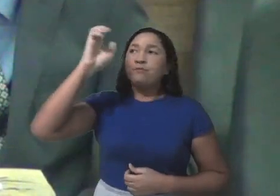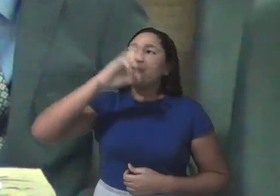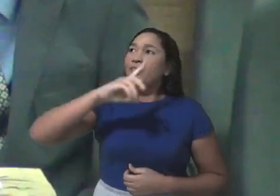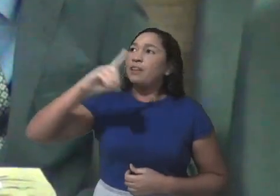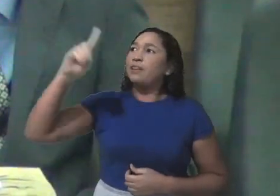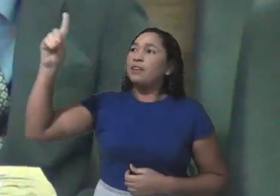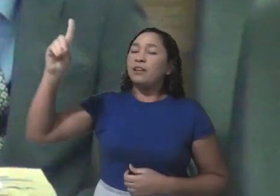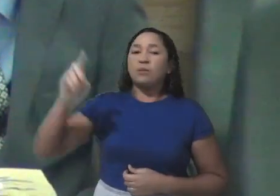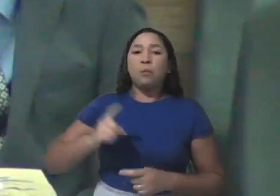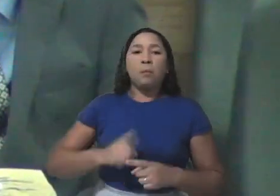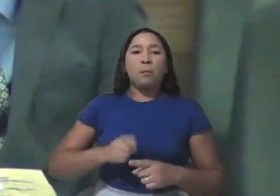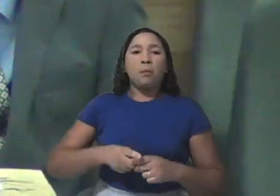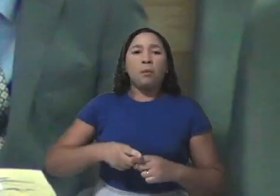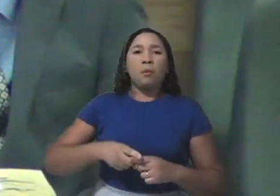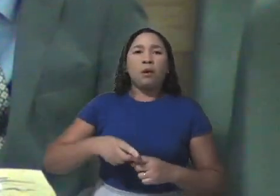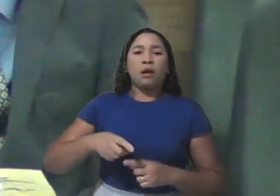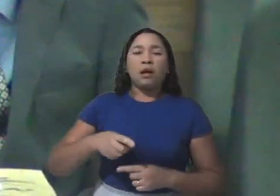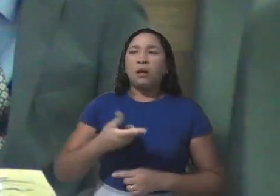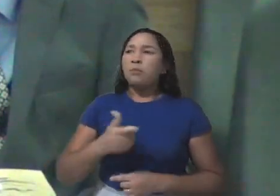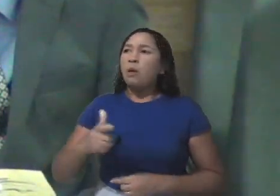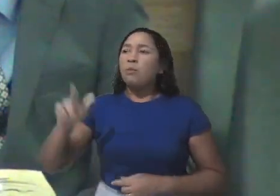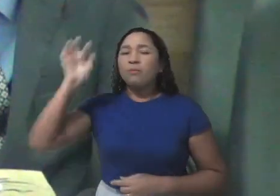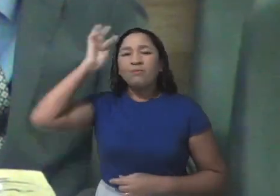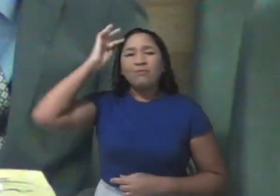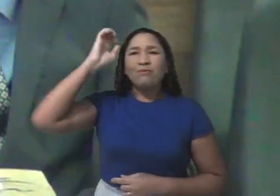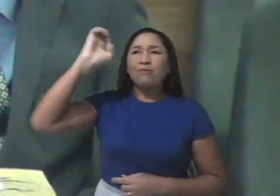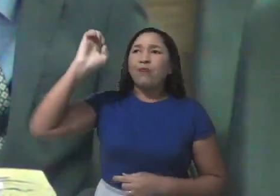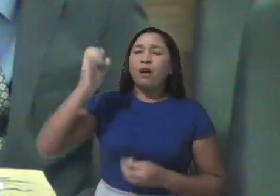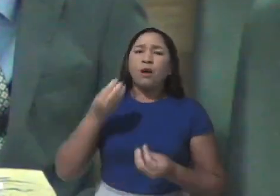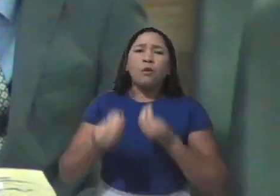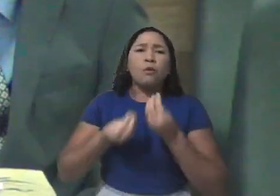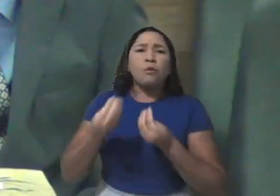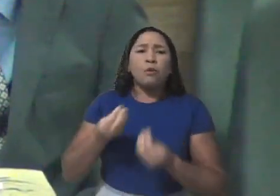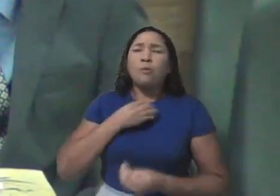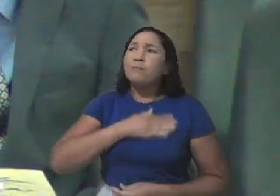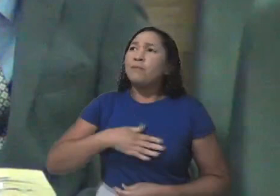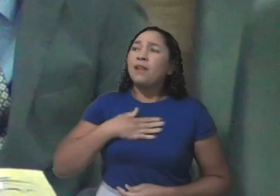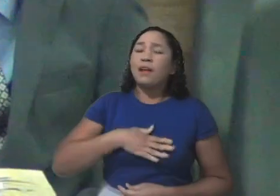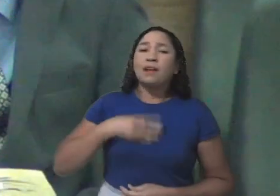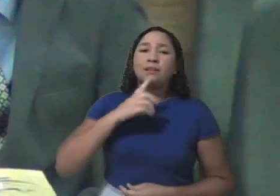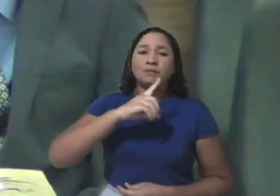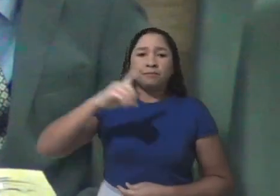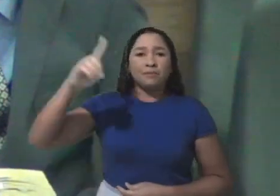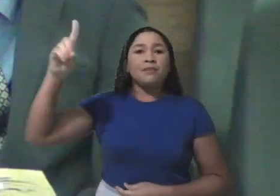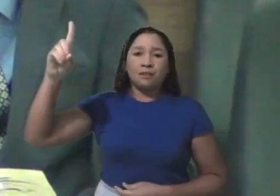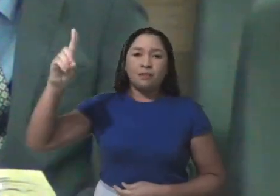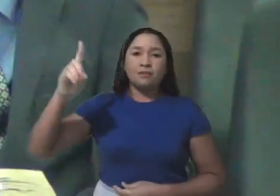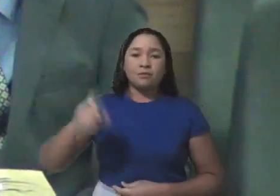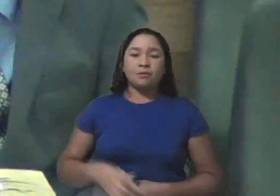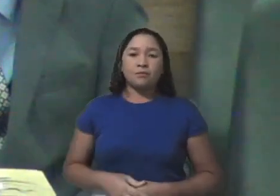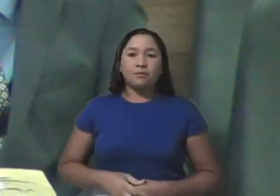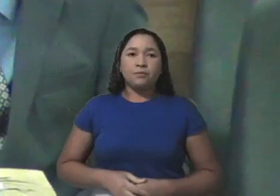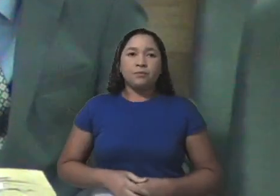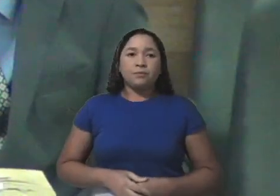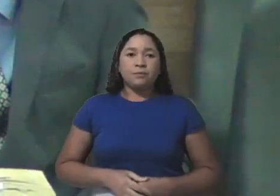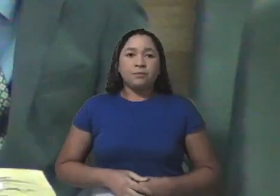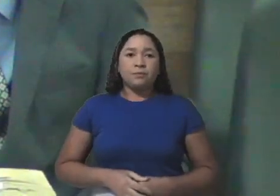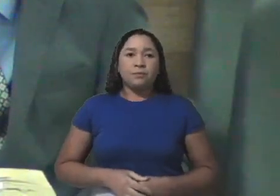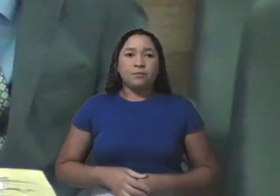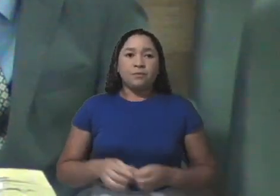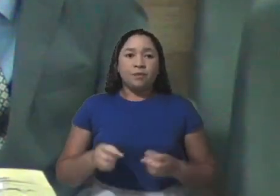é impossível agradar a Deus. A doutrina dos batismos, ou